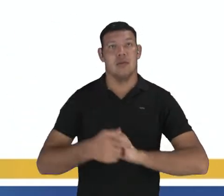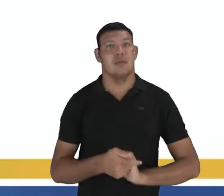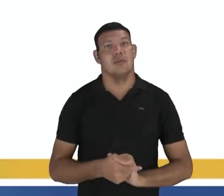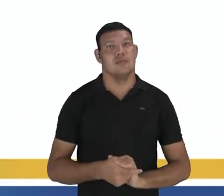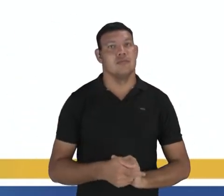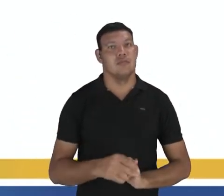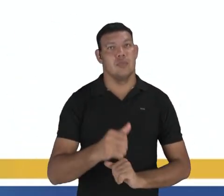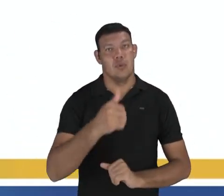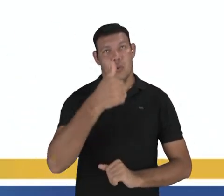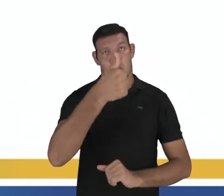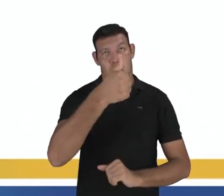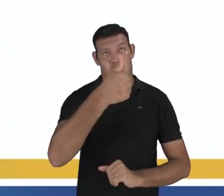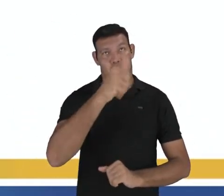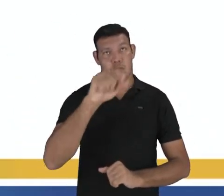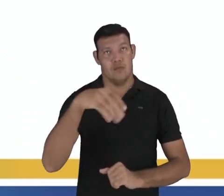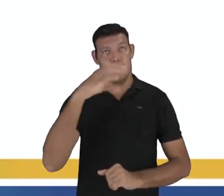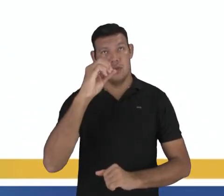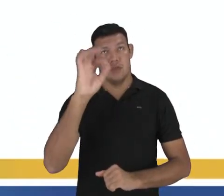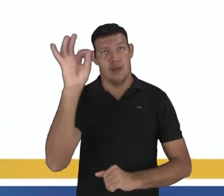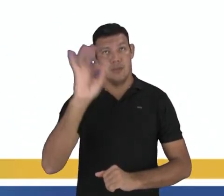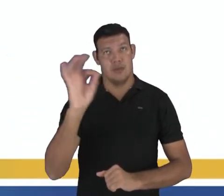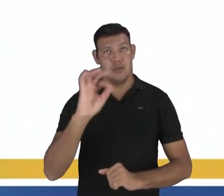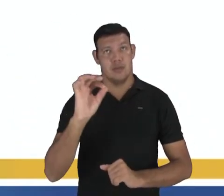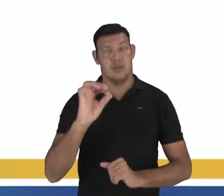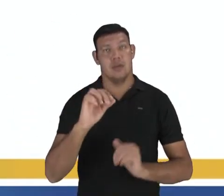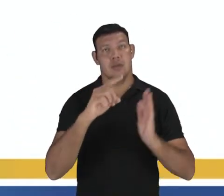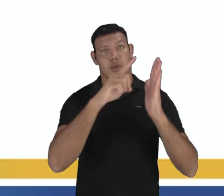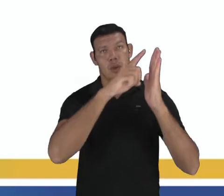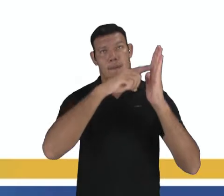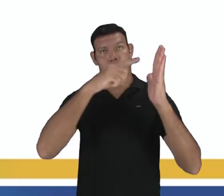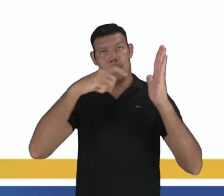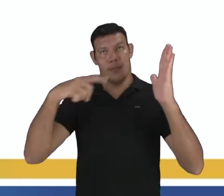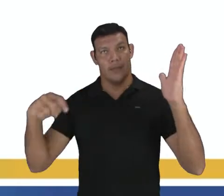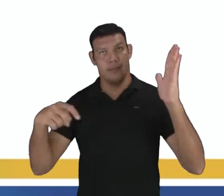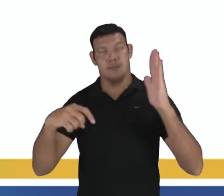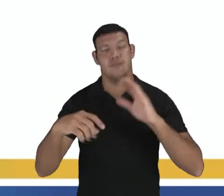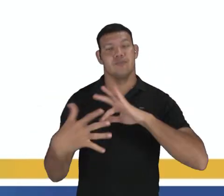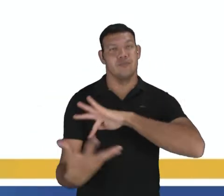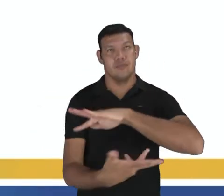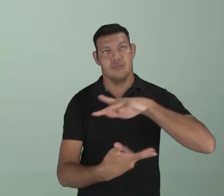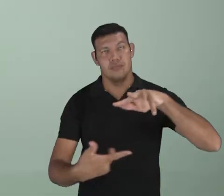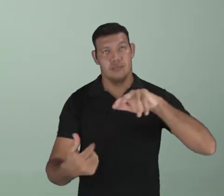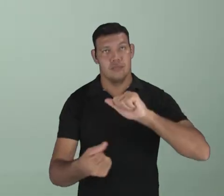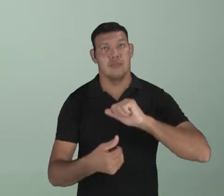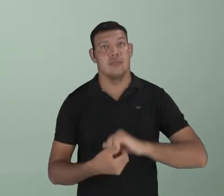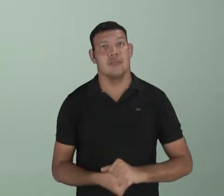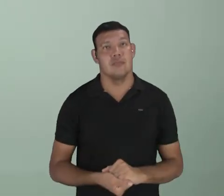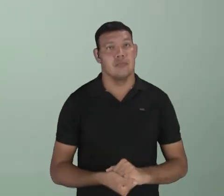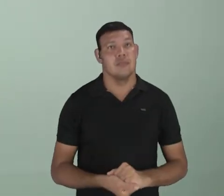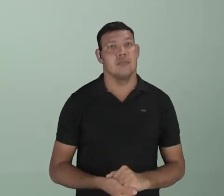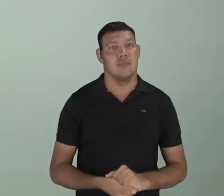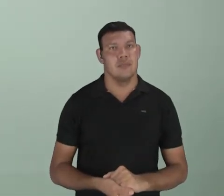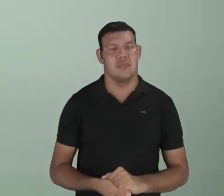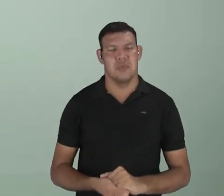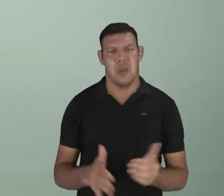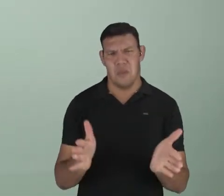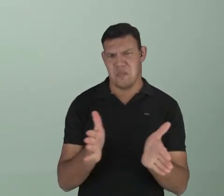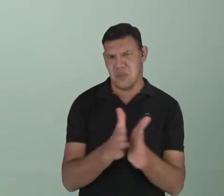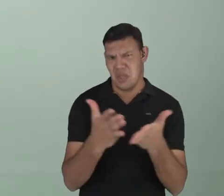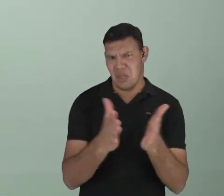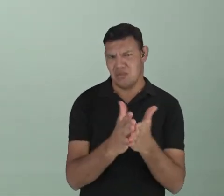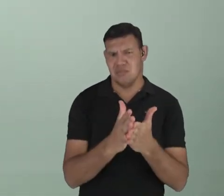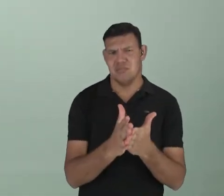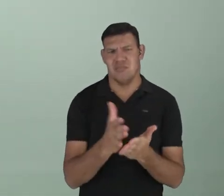né? Então, a gente percebe que é um continente como essas representações que a gente tem, né, de um continente pobre,